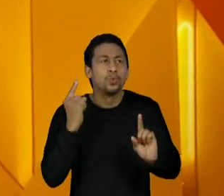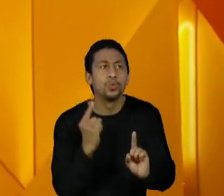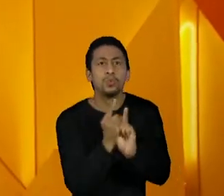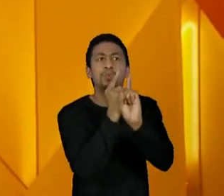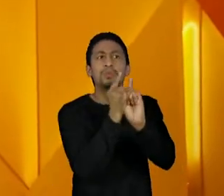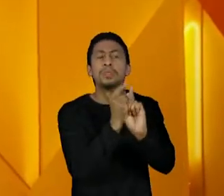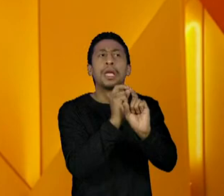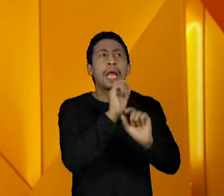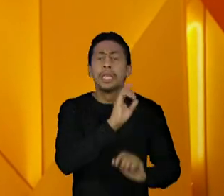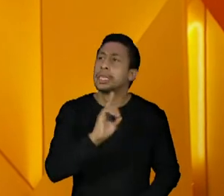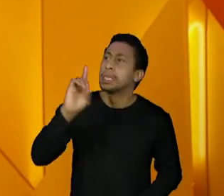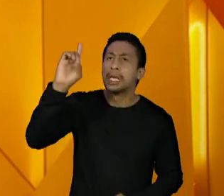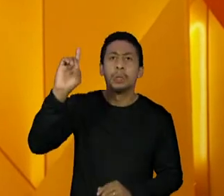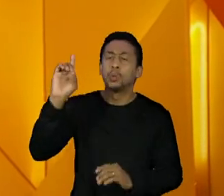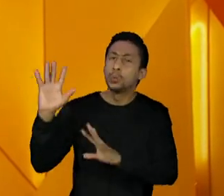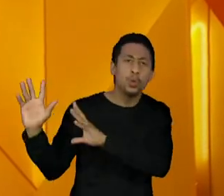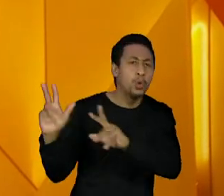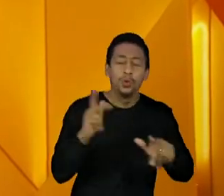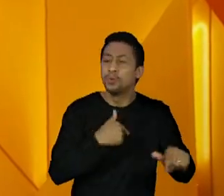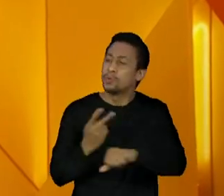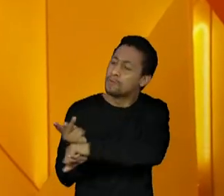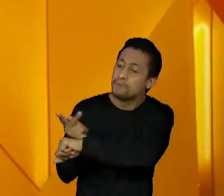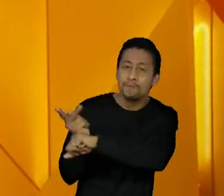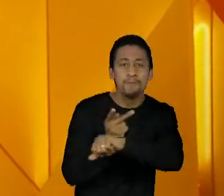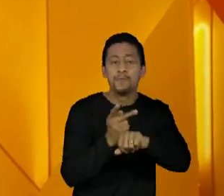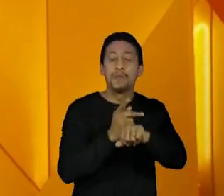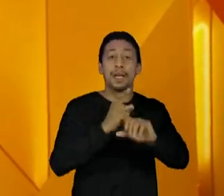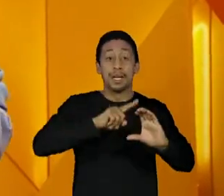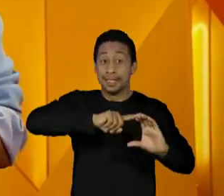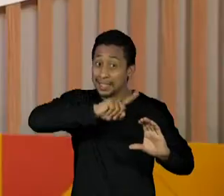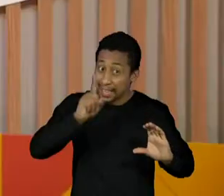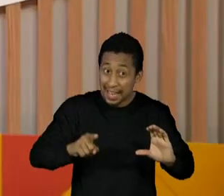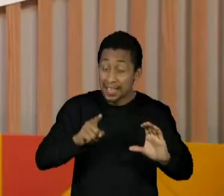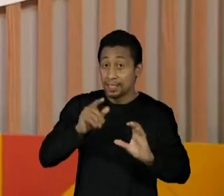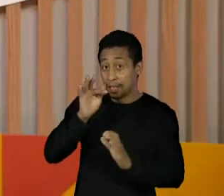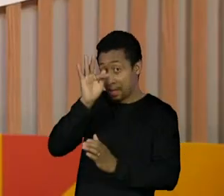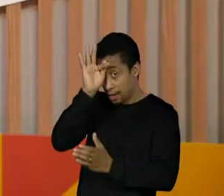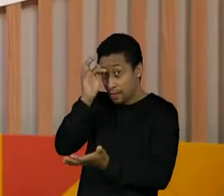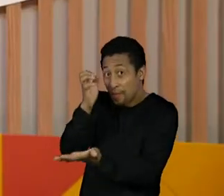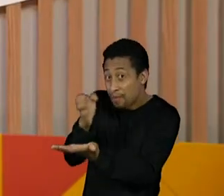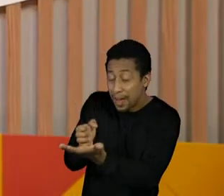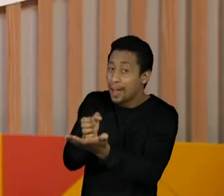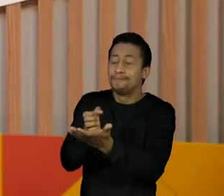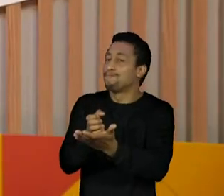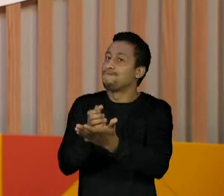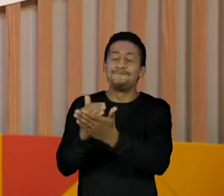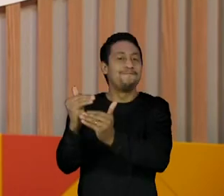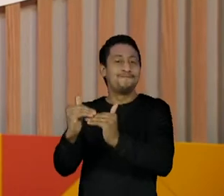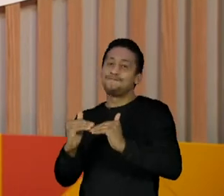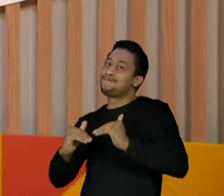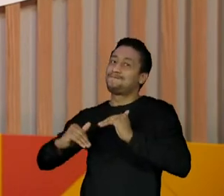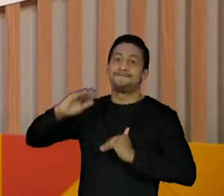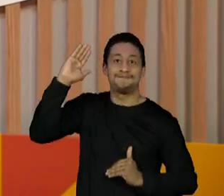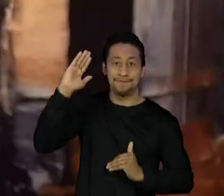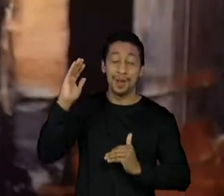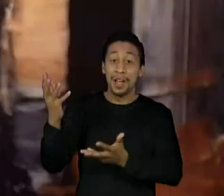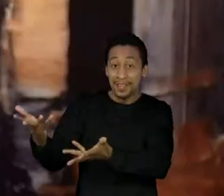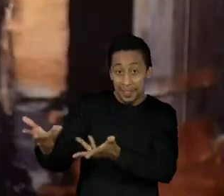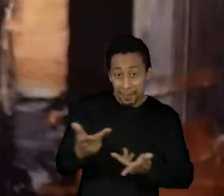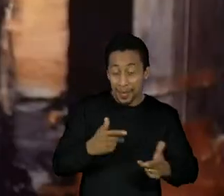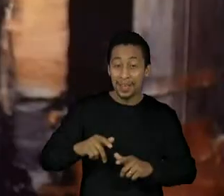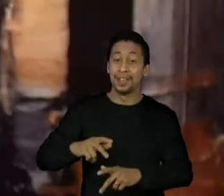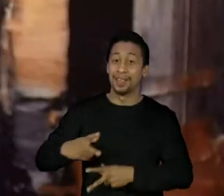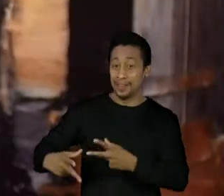é uma busca que não tem fim e está além da ciência e da fé. E para conversar com a gente, eu recebo hoje Frei Davi